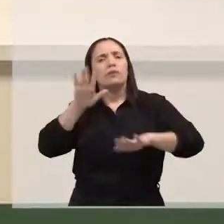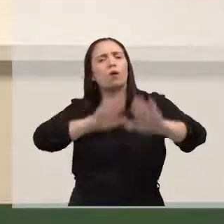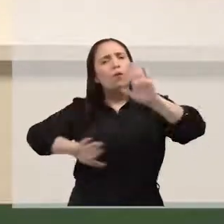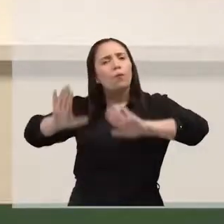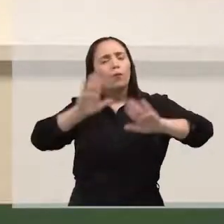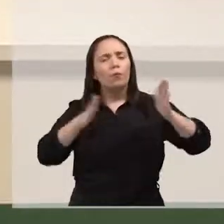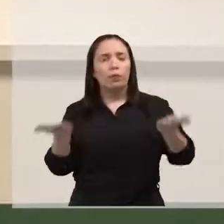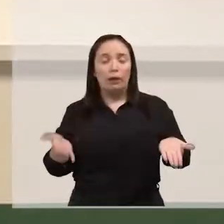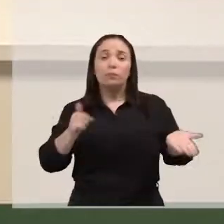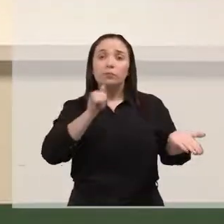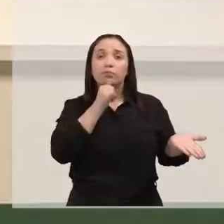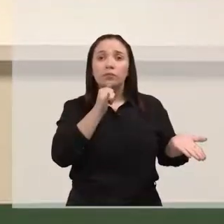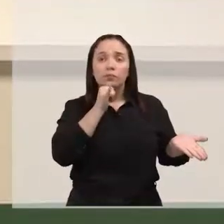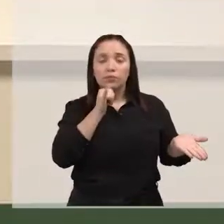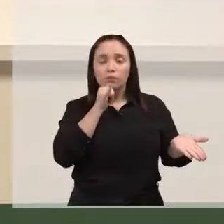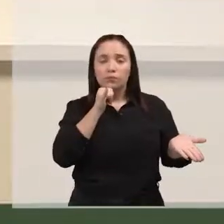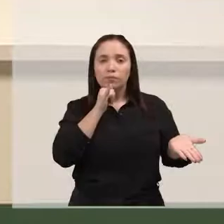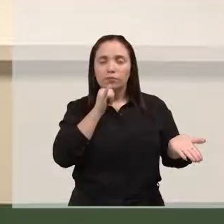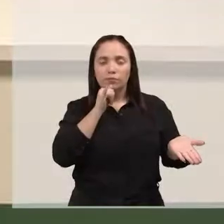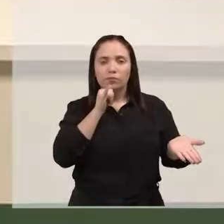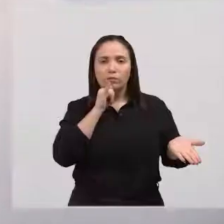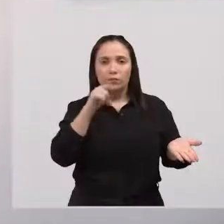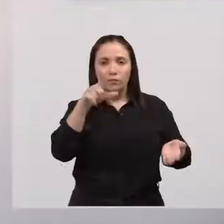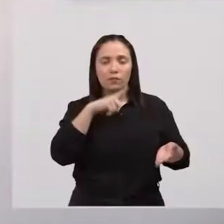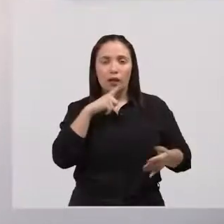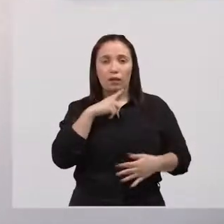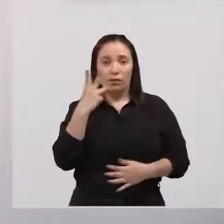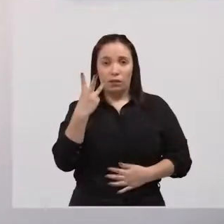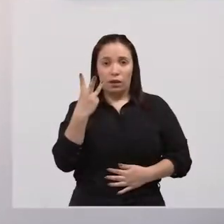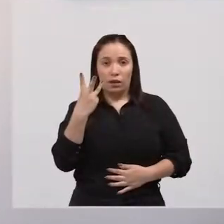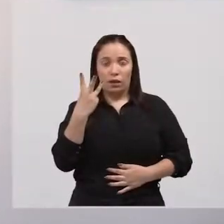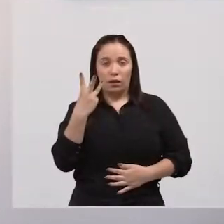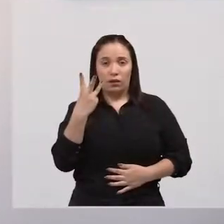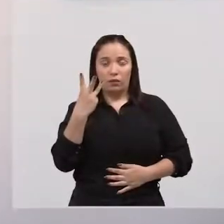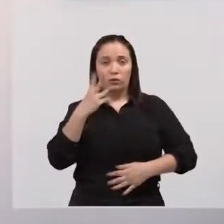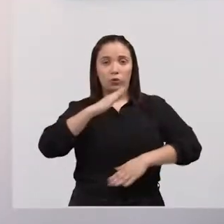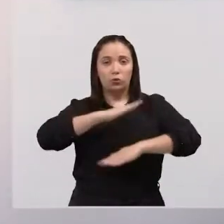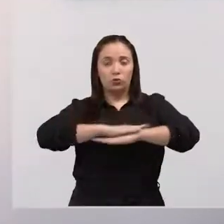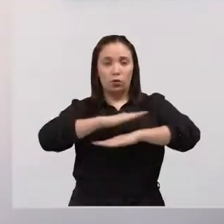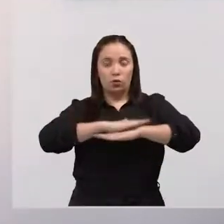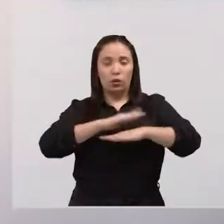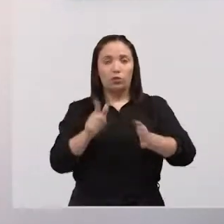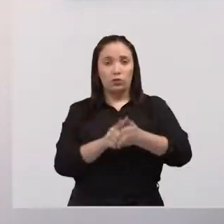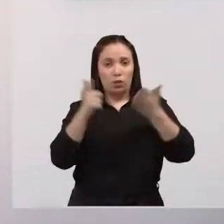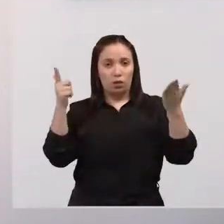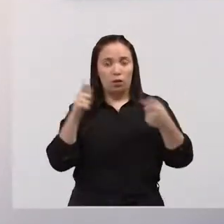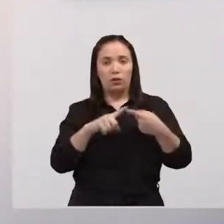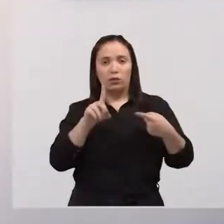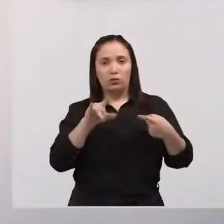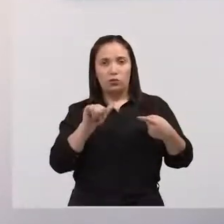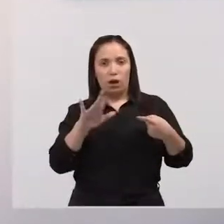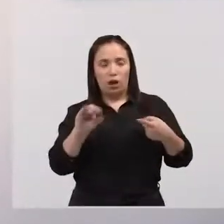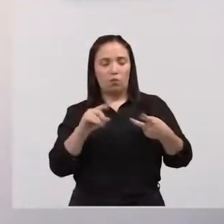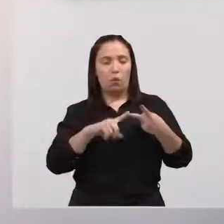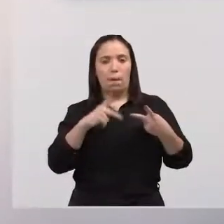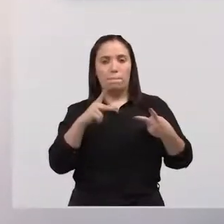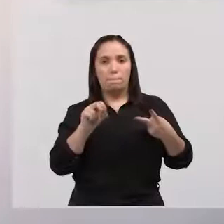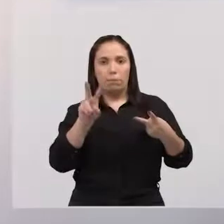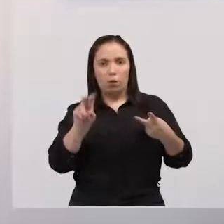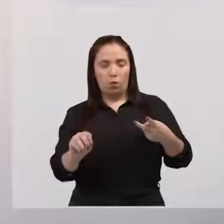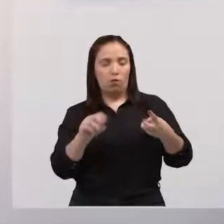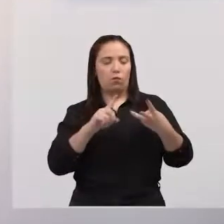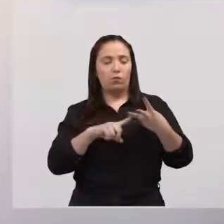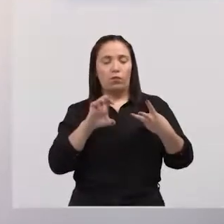aqui. Você tem 3 grandes jornais de circulação. Diário Nordeste, Jornal O Povo e Jornal